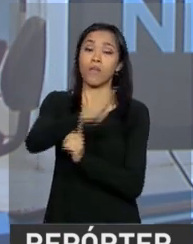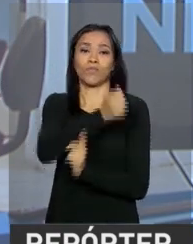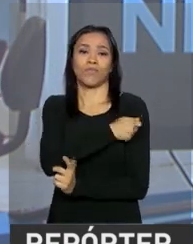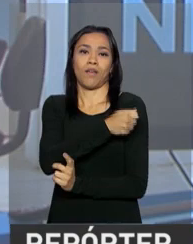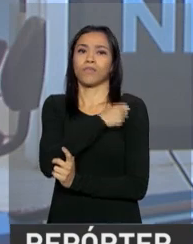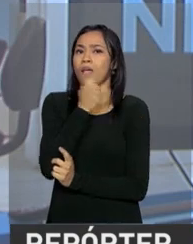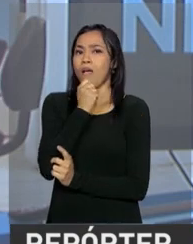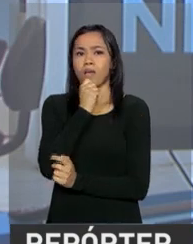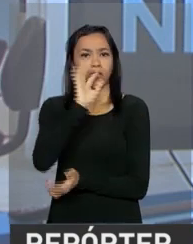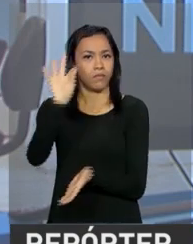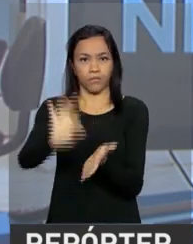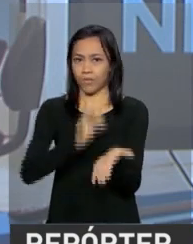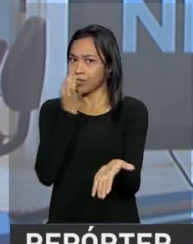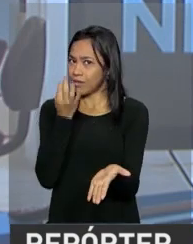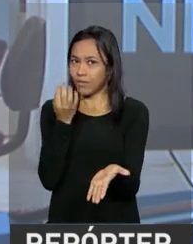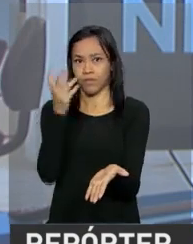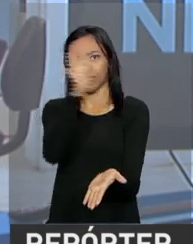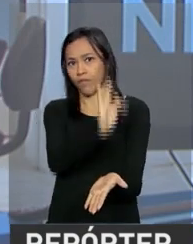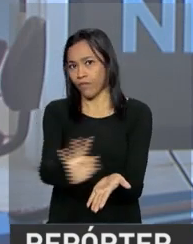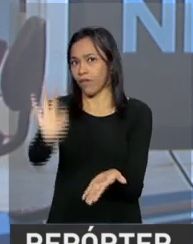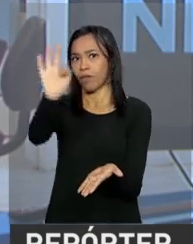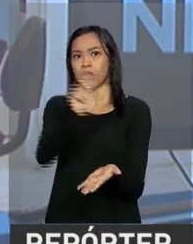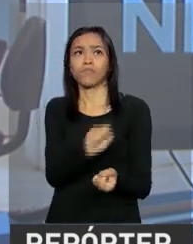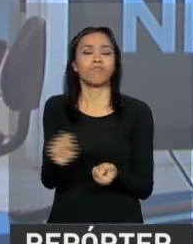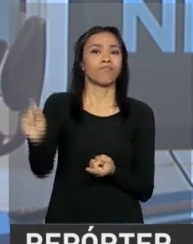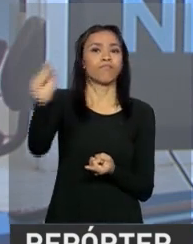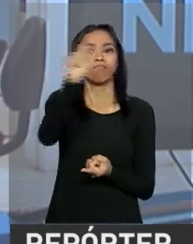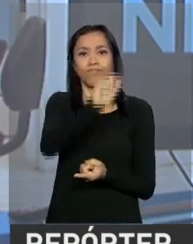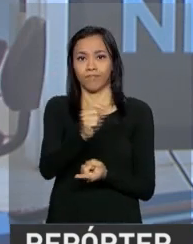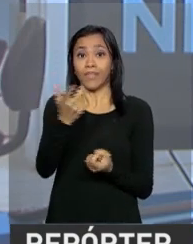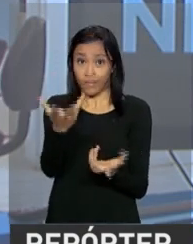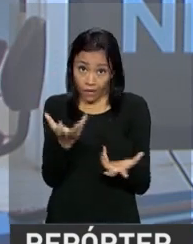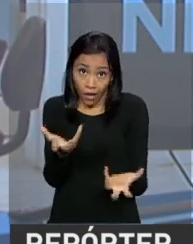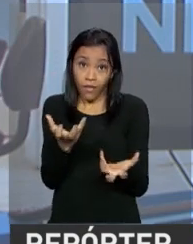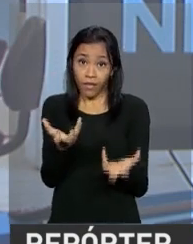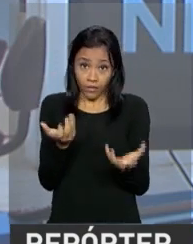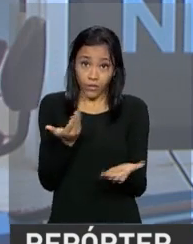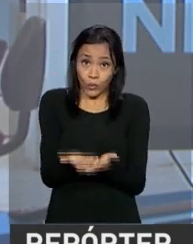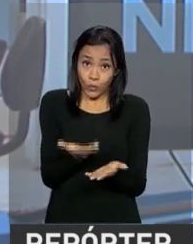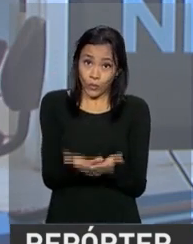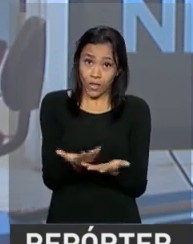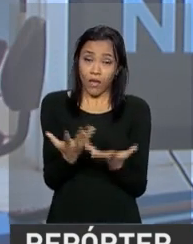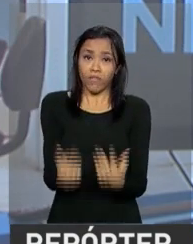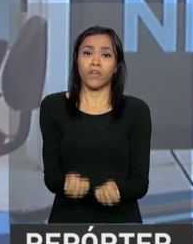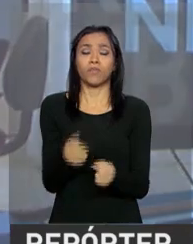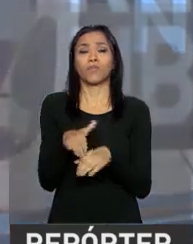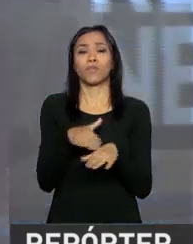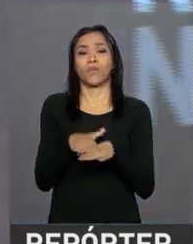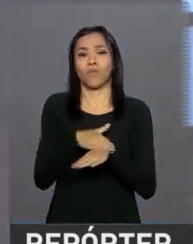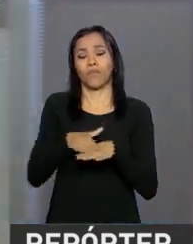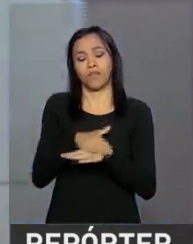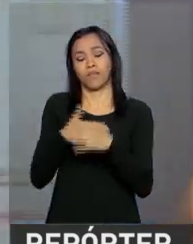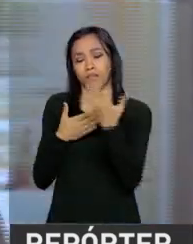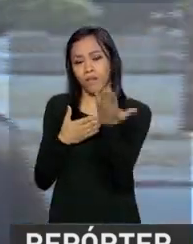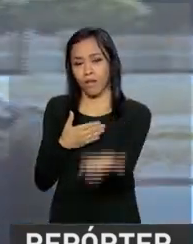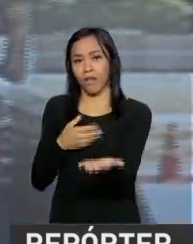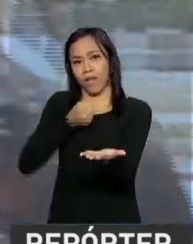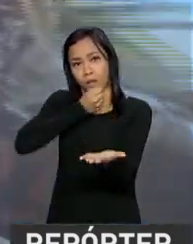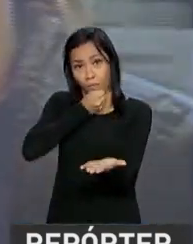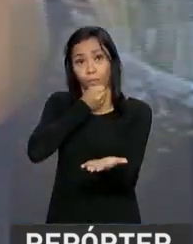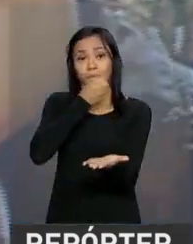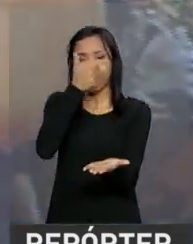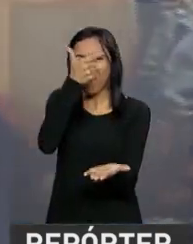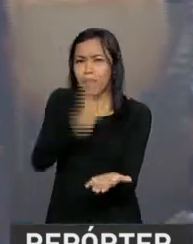que ainda não estão matriculados na instituição de ensino superior em que pretendem estudar. Vamos então conversar com a repórter Gabriela Noronha, que tem todas